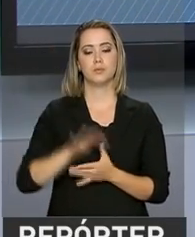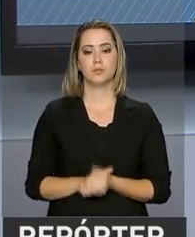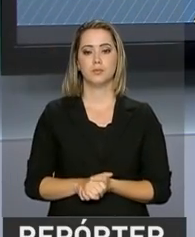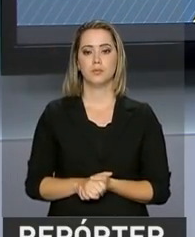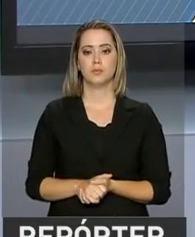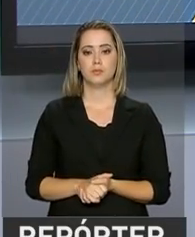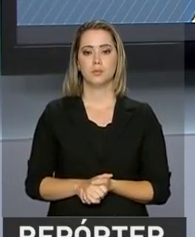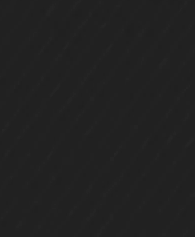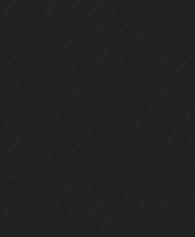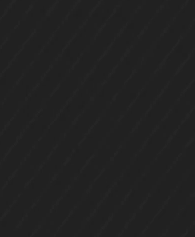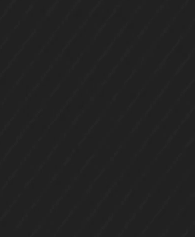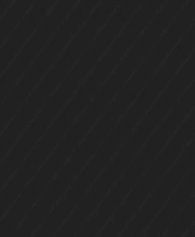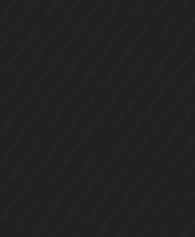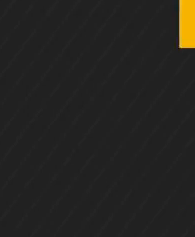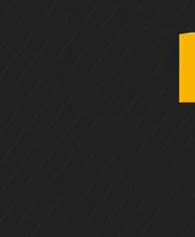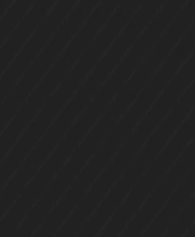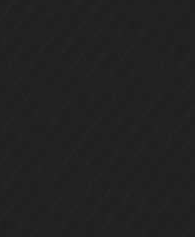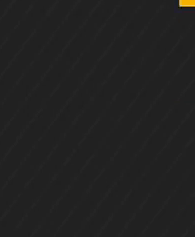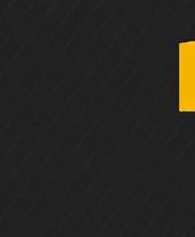federal